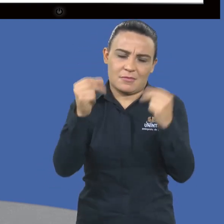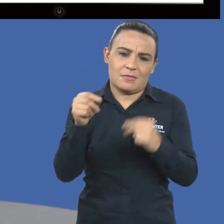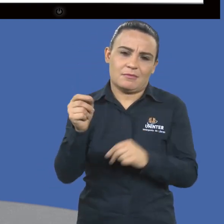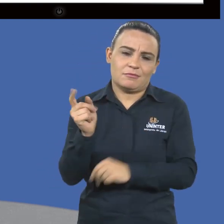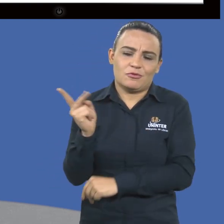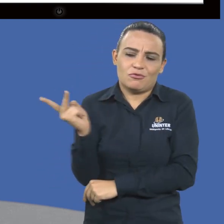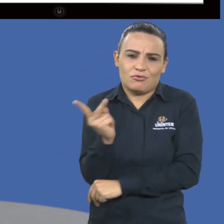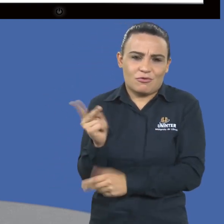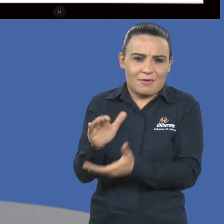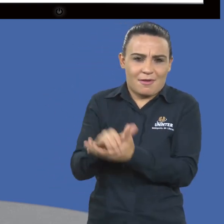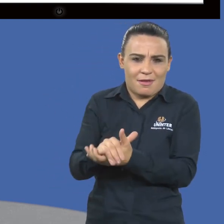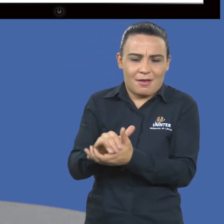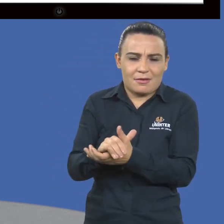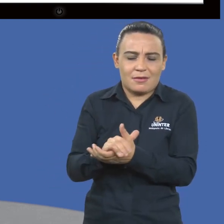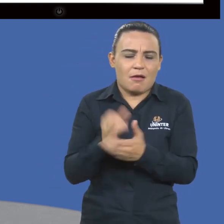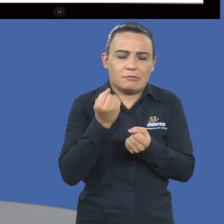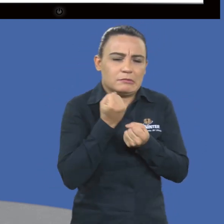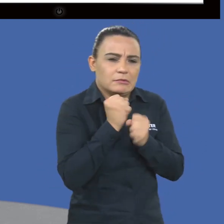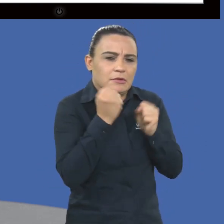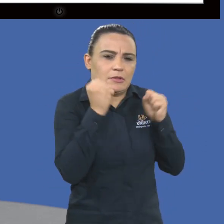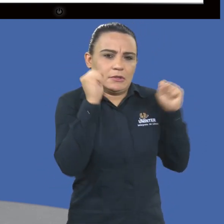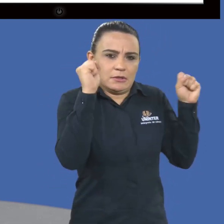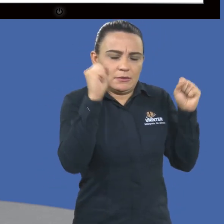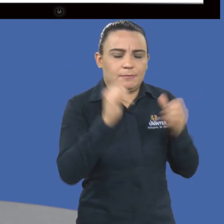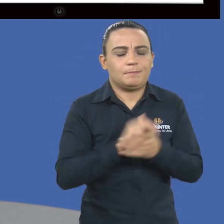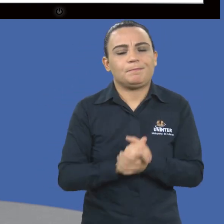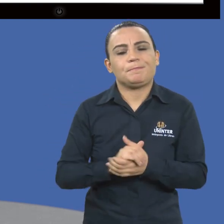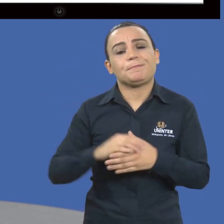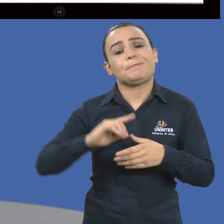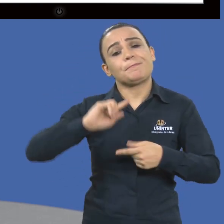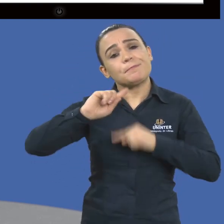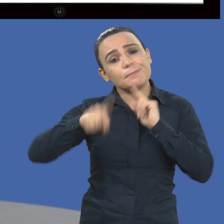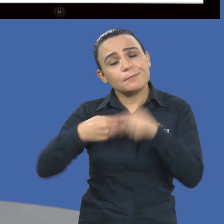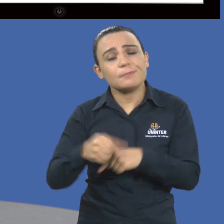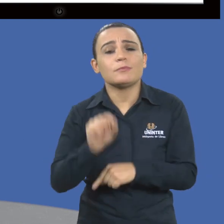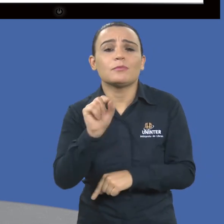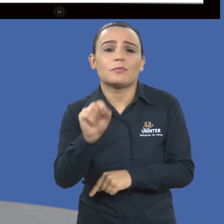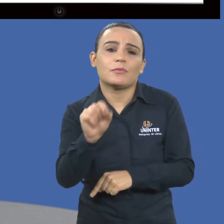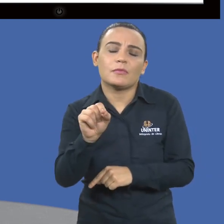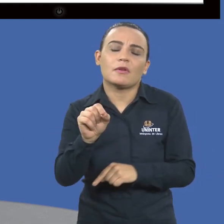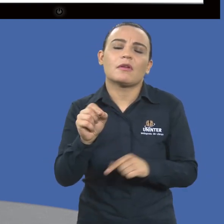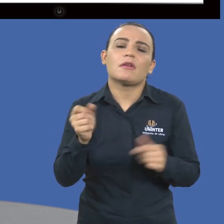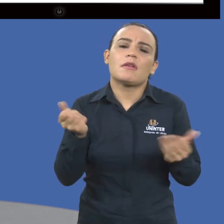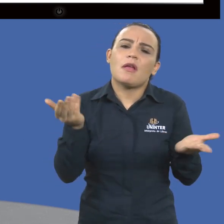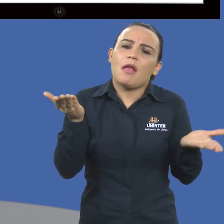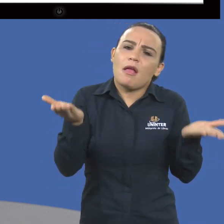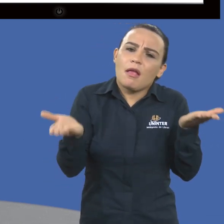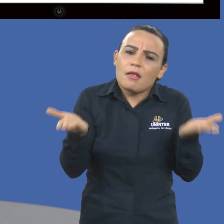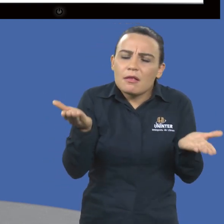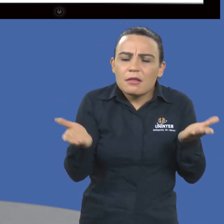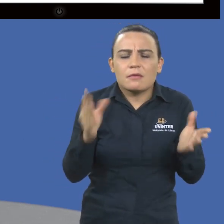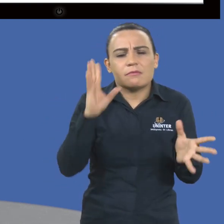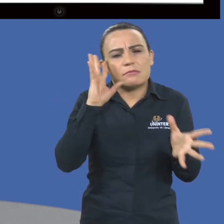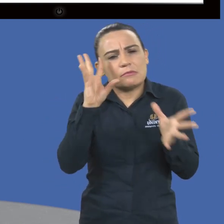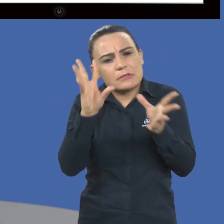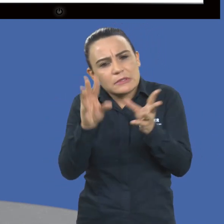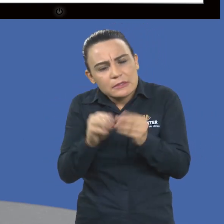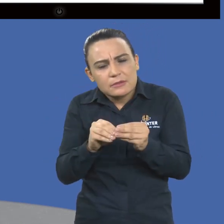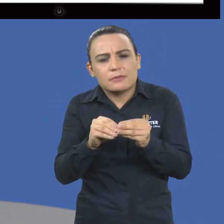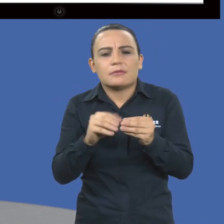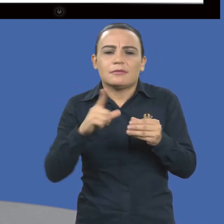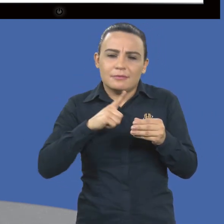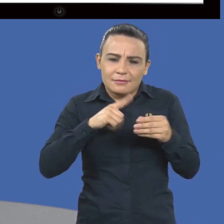normal, uma reação normal. Depois, o casal entra em uma forma de